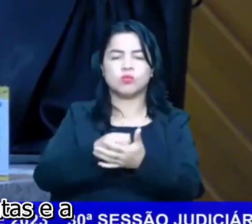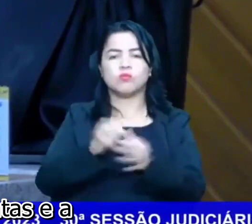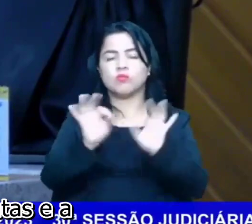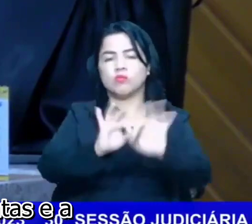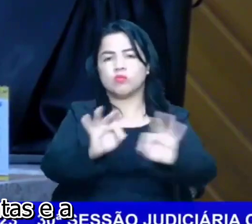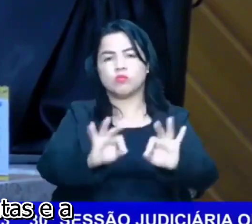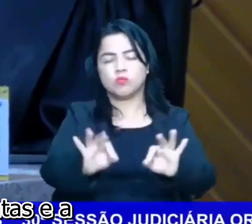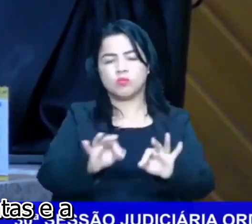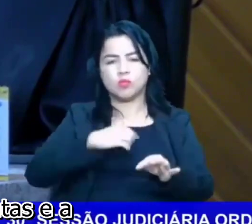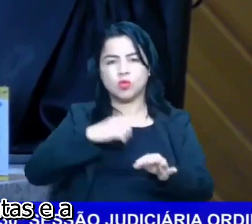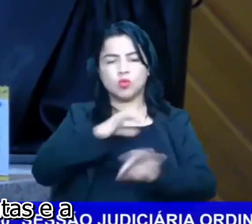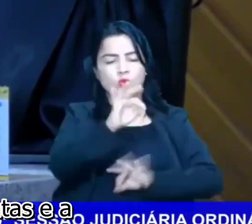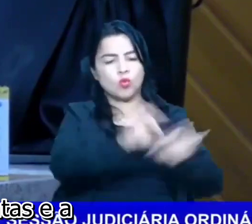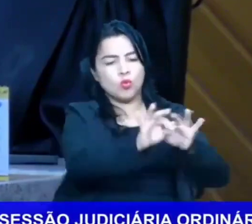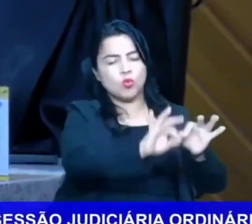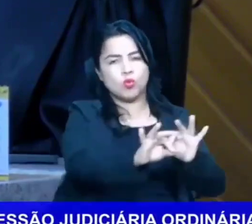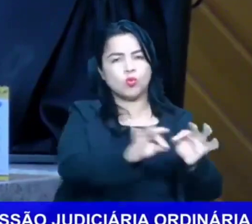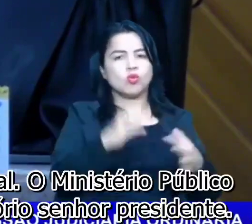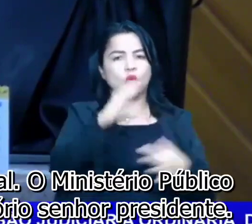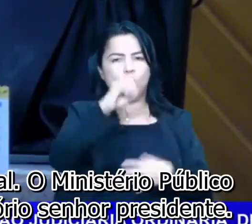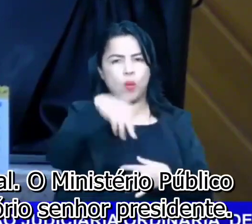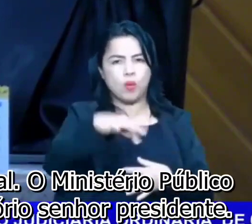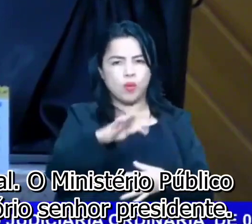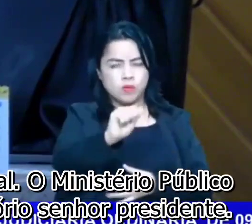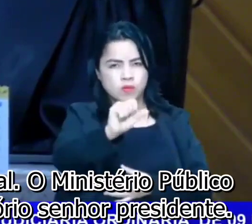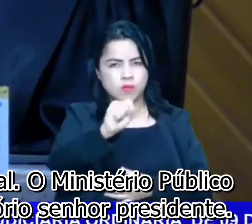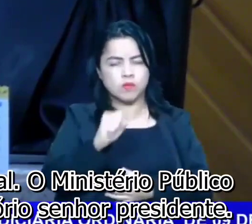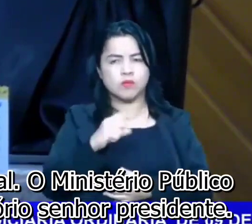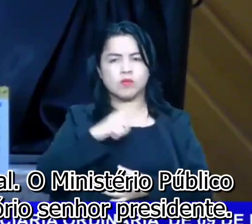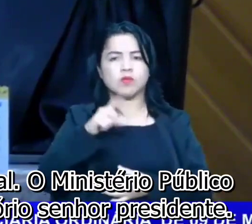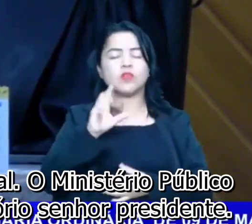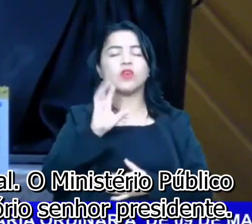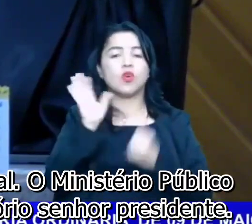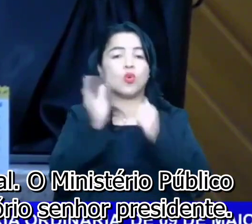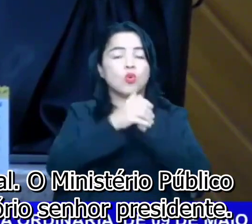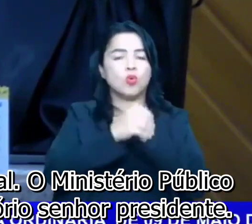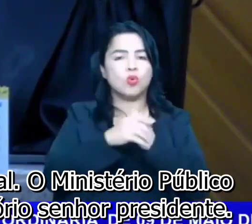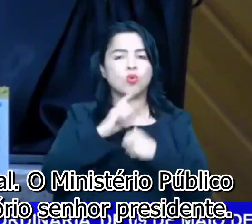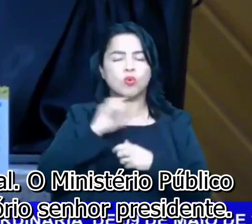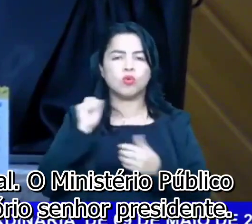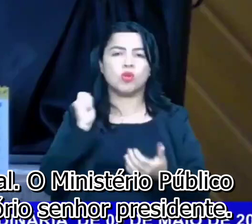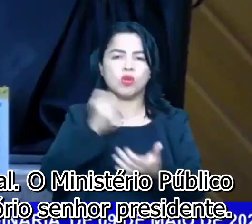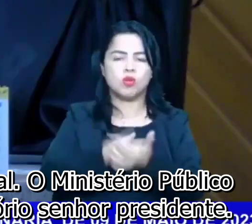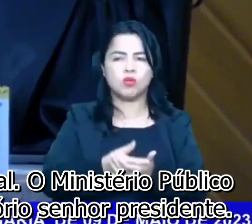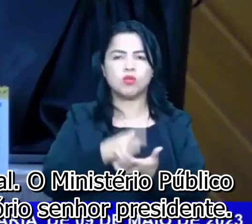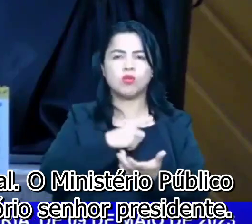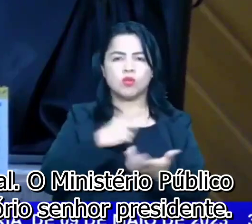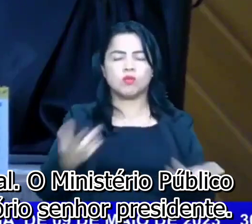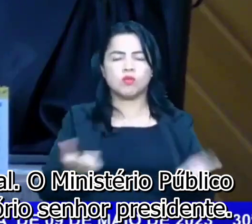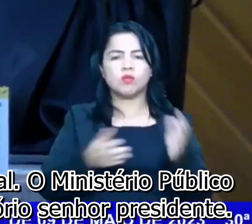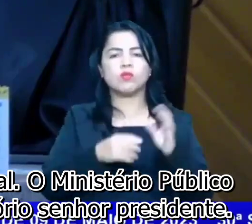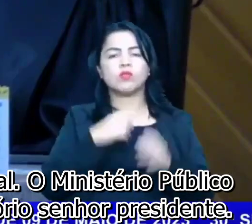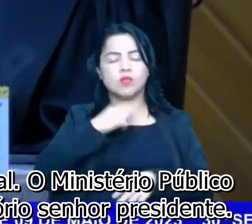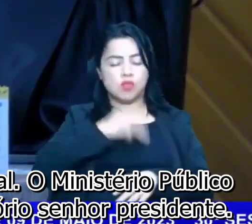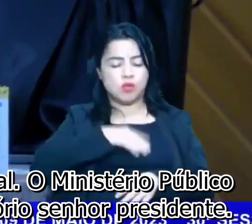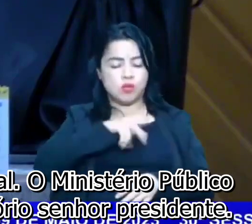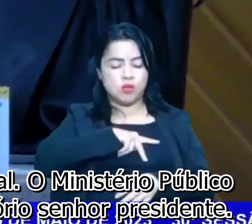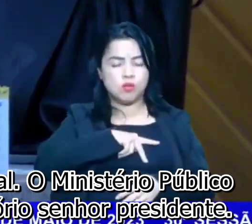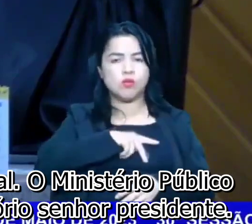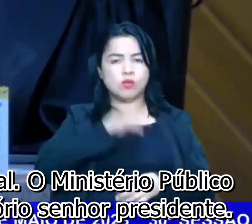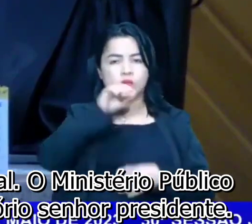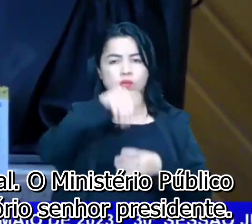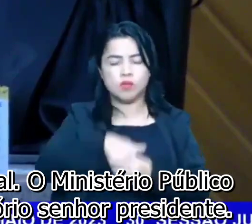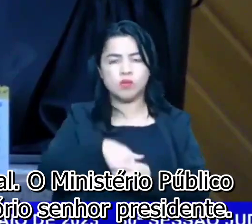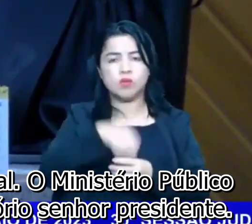comprometendo a regularidade das contas, e a segunda, a omissão de gastos na prestação de contas parcial. O Ministério Público Eleitoral